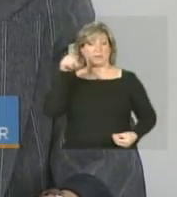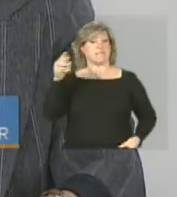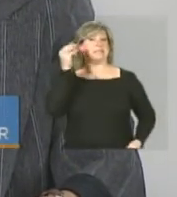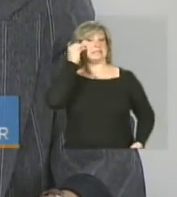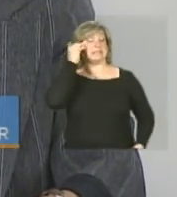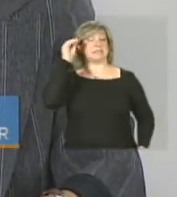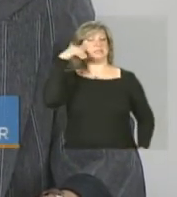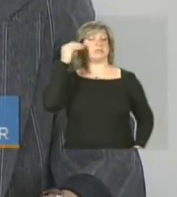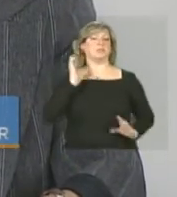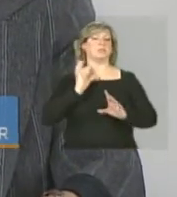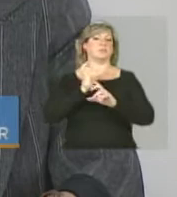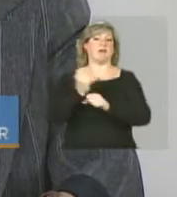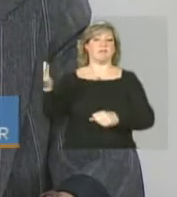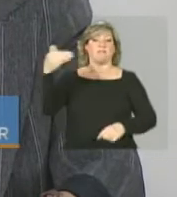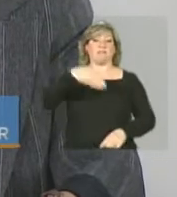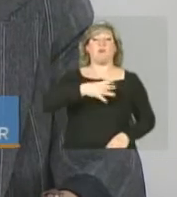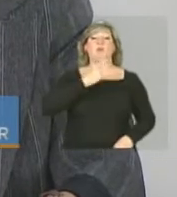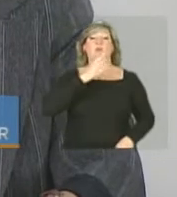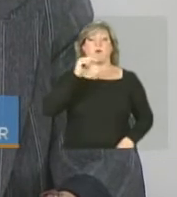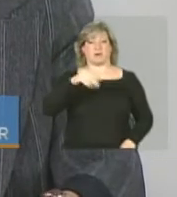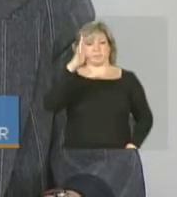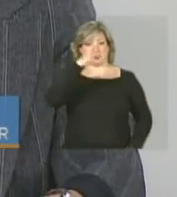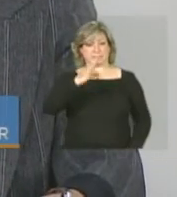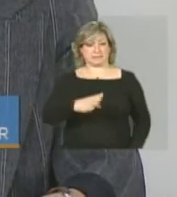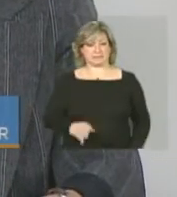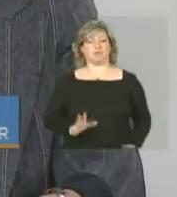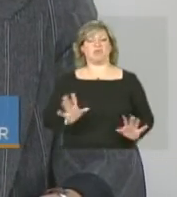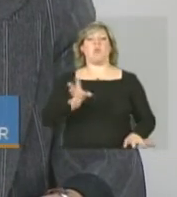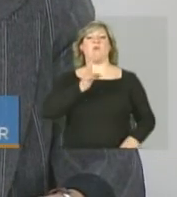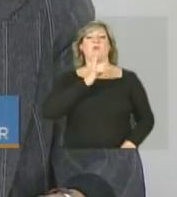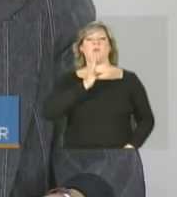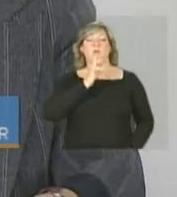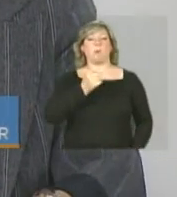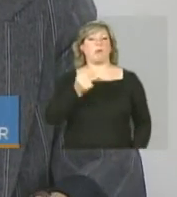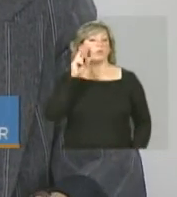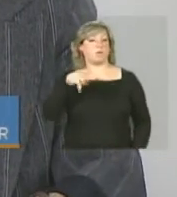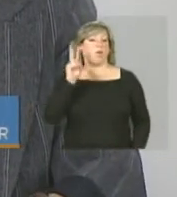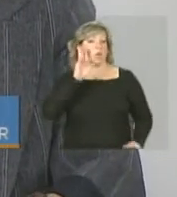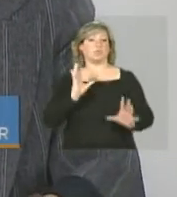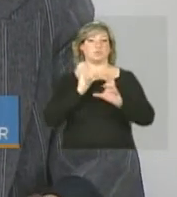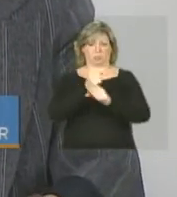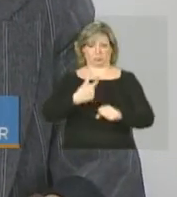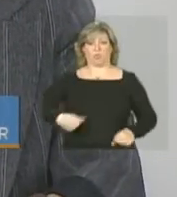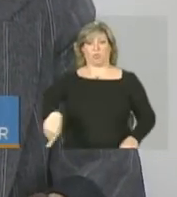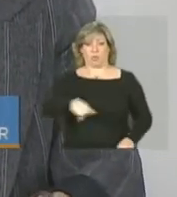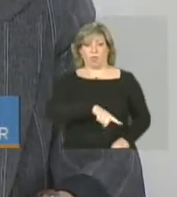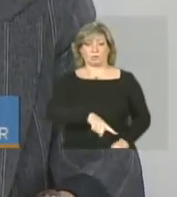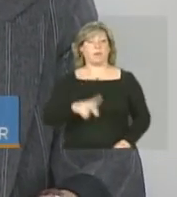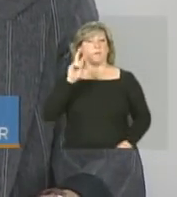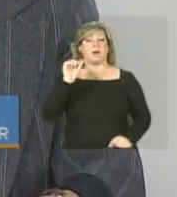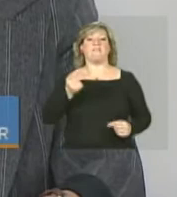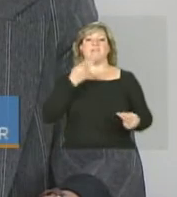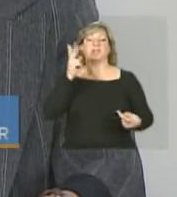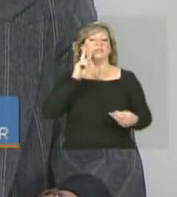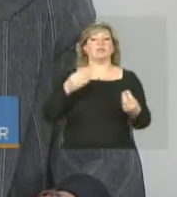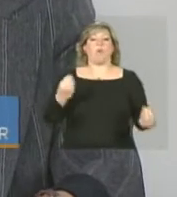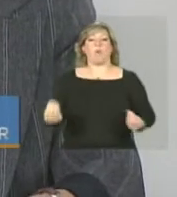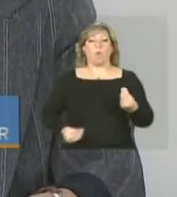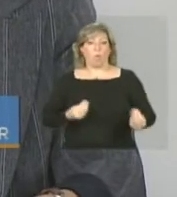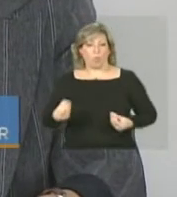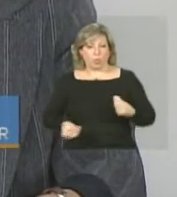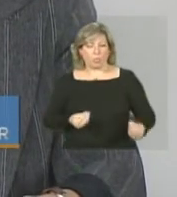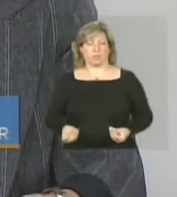vem conhecer o nosso país e já conhece seguramente um pouco dessa história nossa, para comentar do ponto de